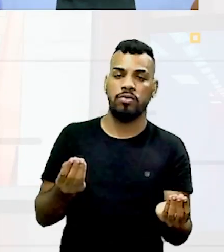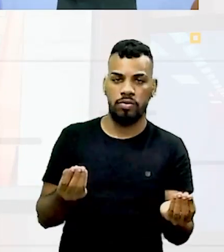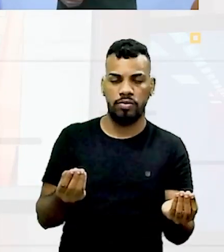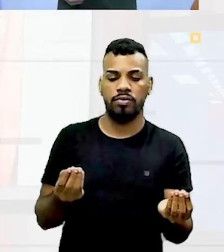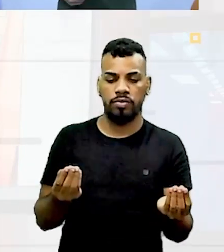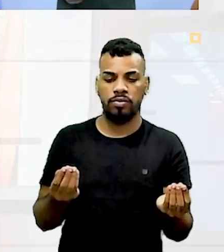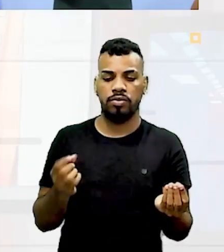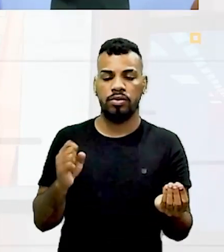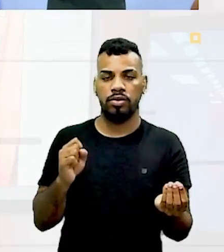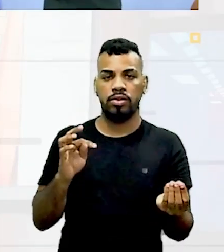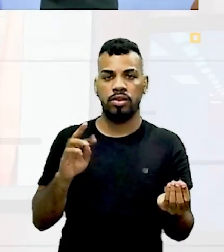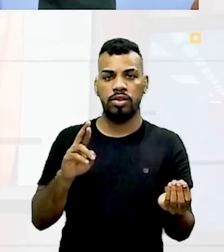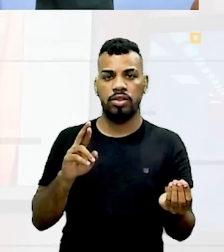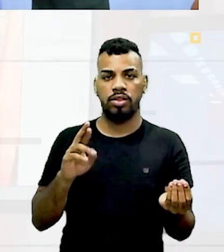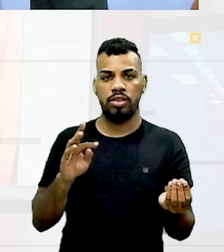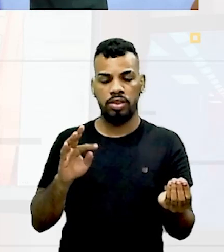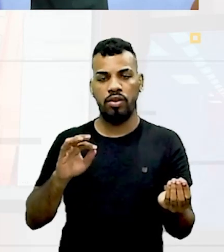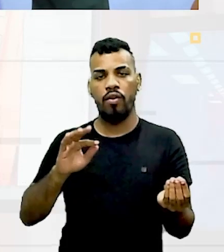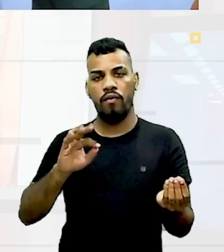o straightforward é